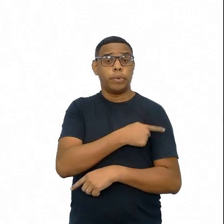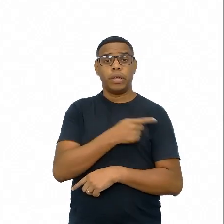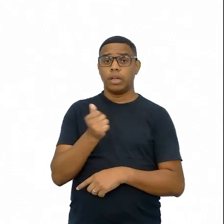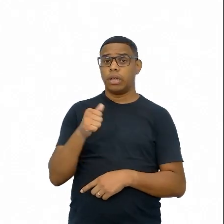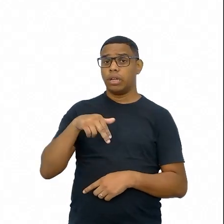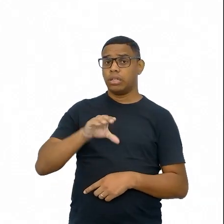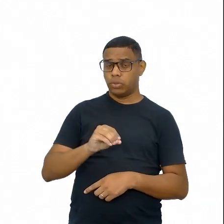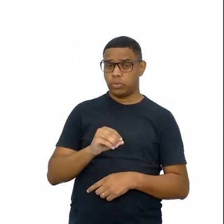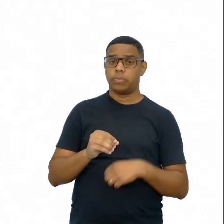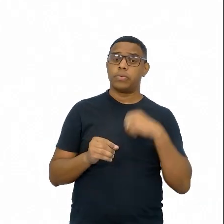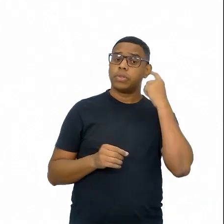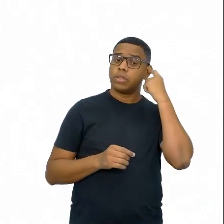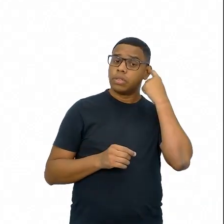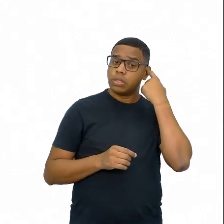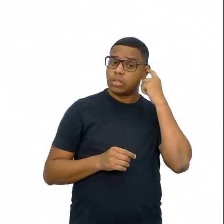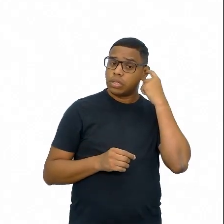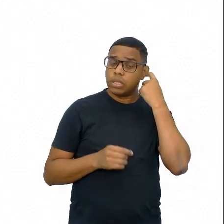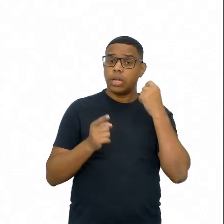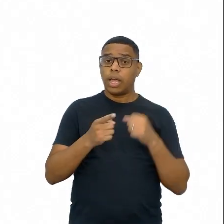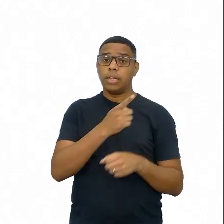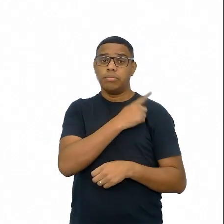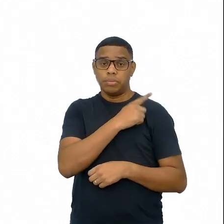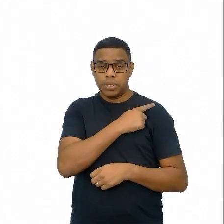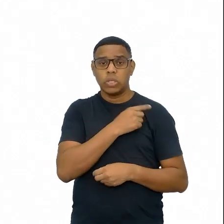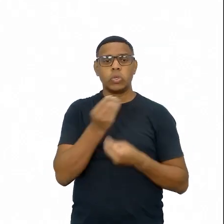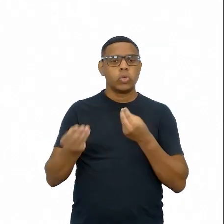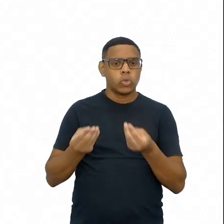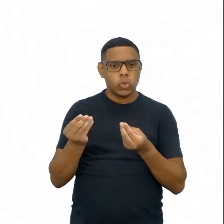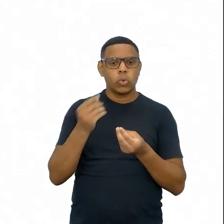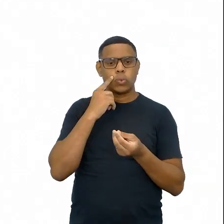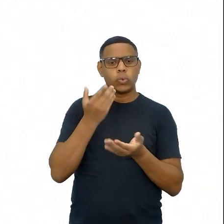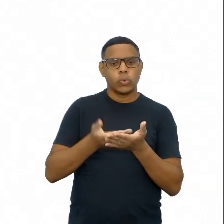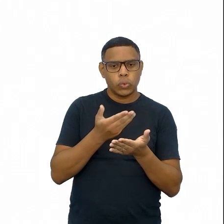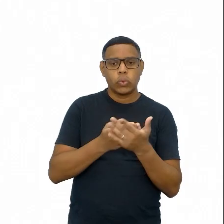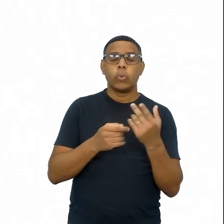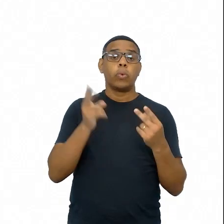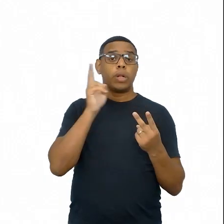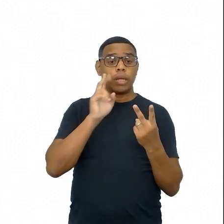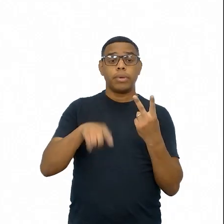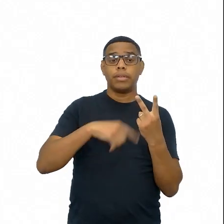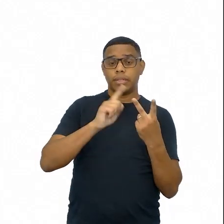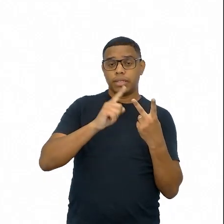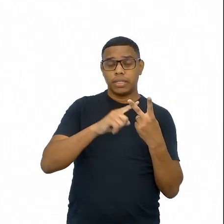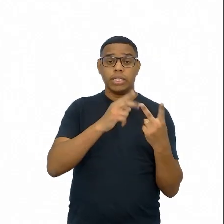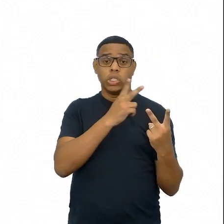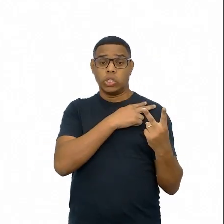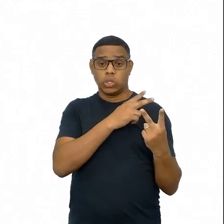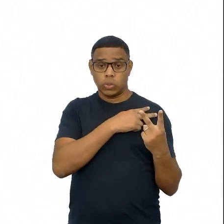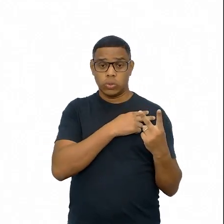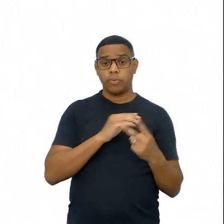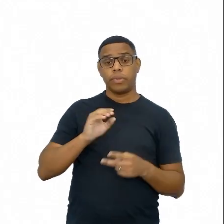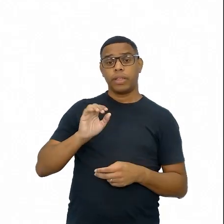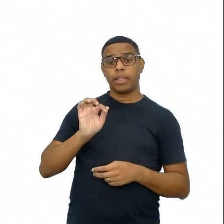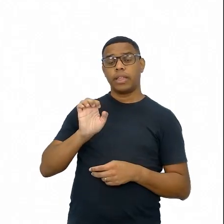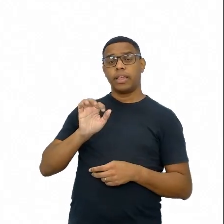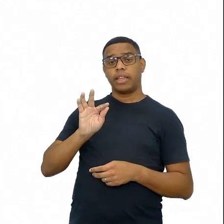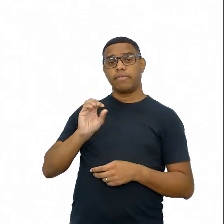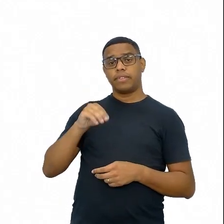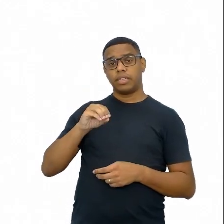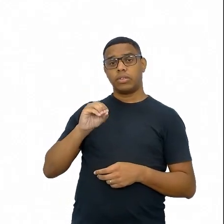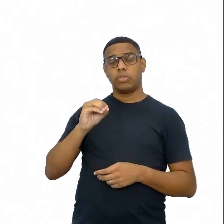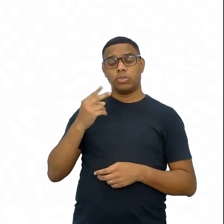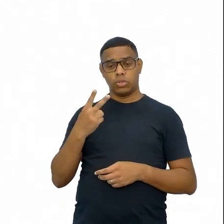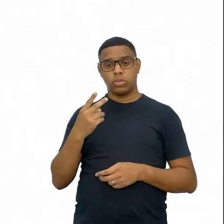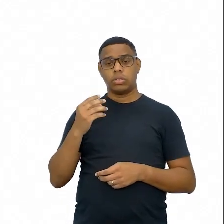Que está sendo retomada agora com a turma do segundo ano. E a habilidade